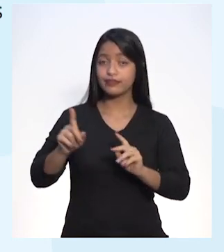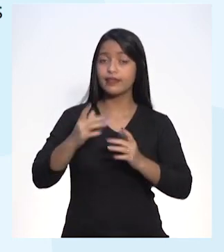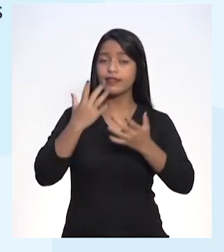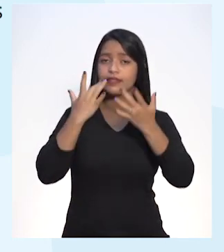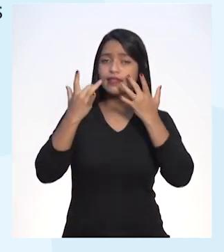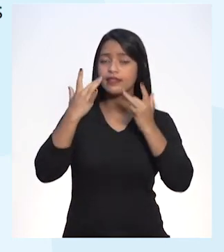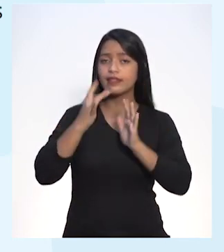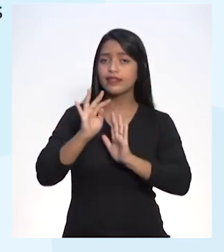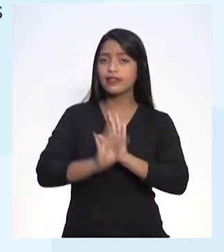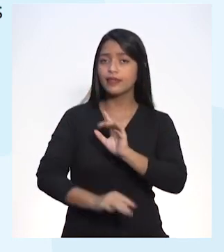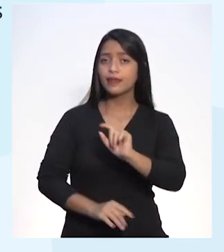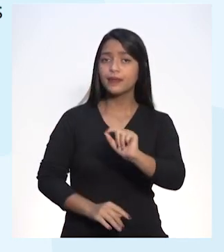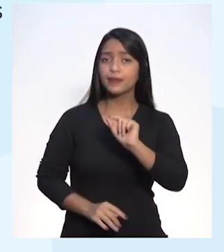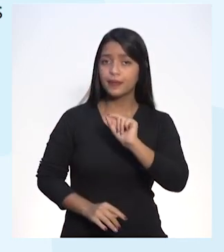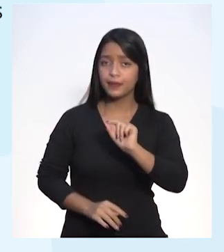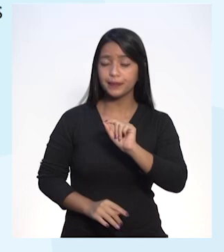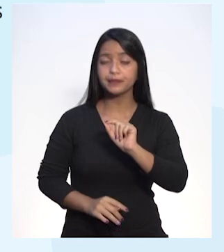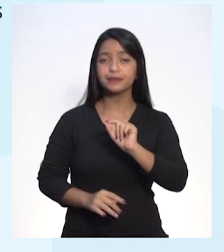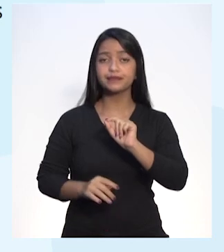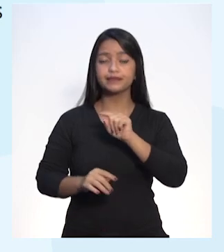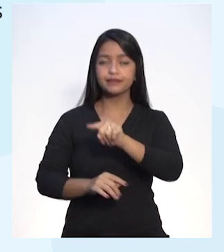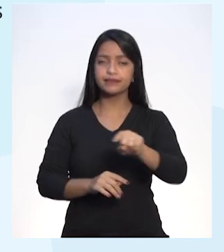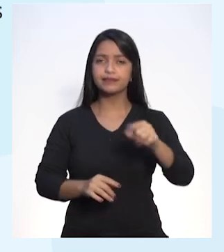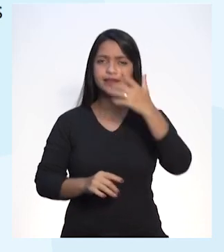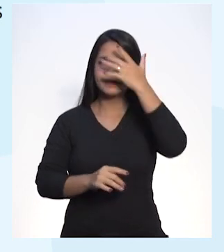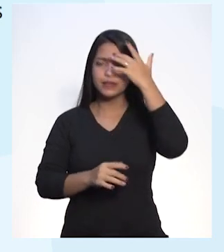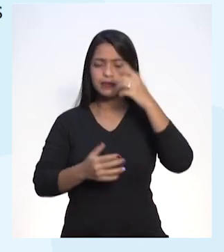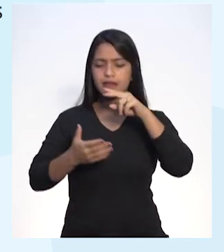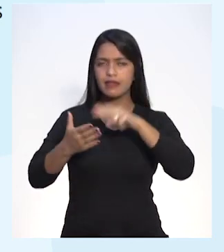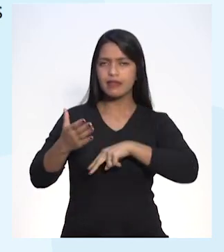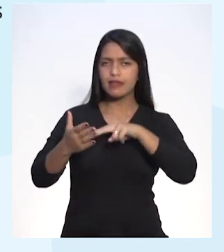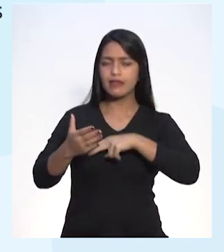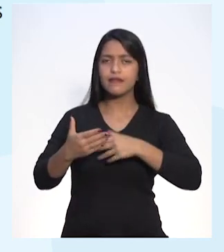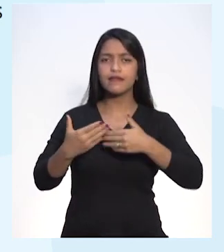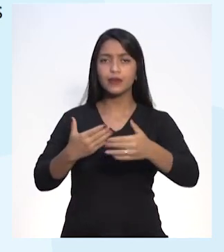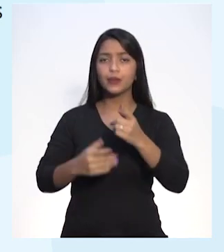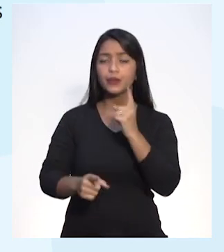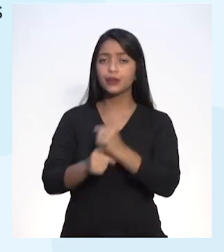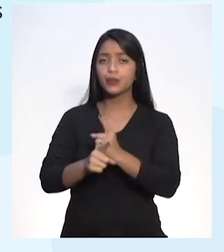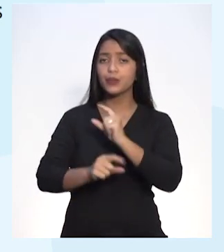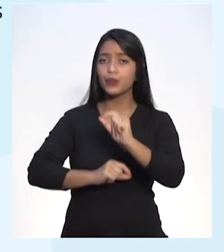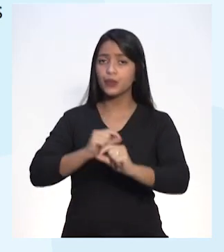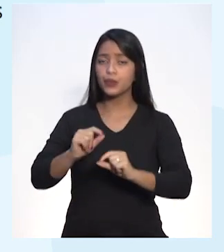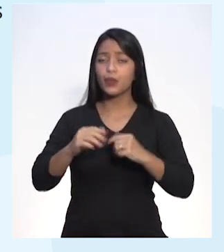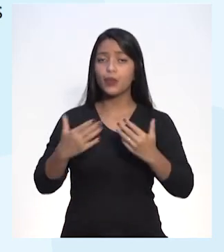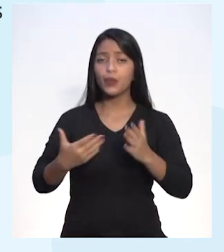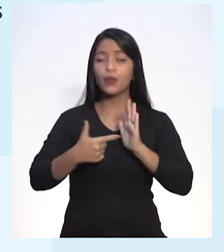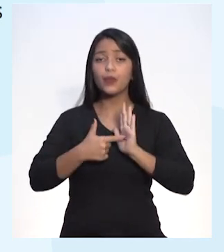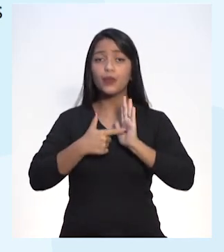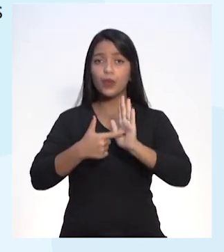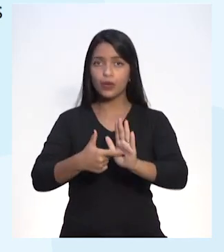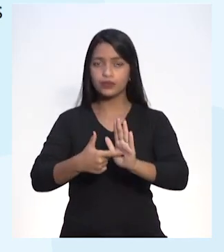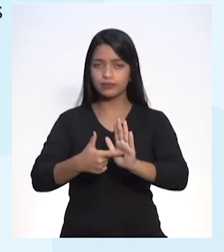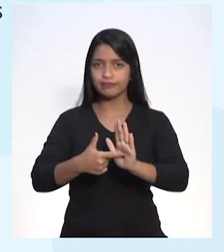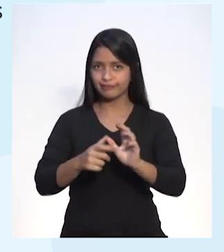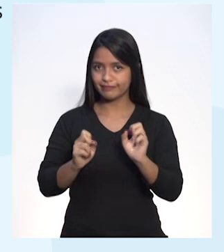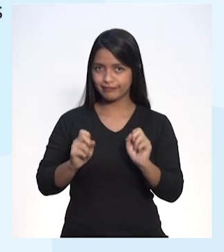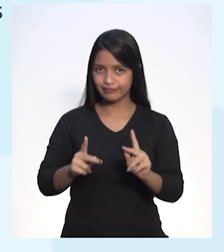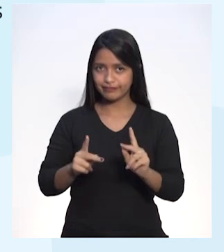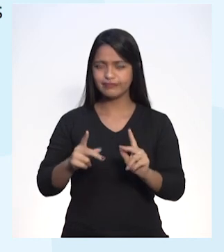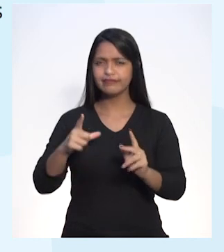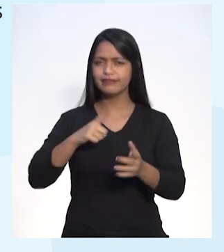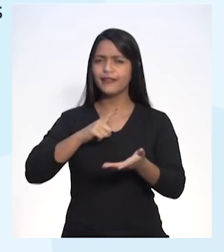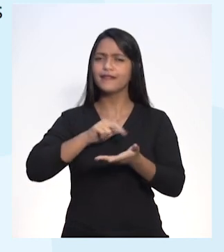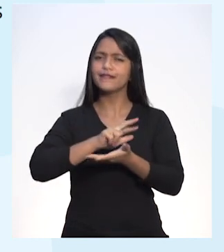aqui, né? Porque eu também achei que foi um baita de um spoiler, gente. Vou falar por quê, calma aí. Esse texto, na verdade,